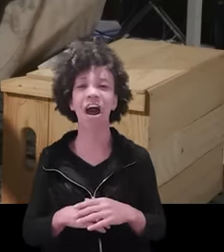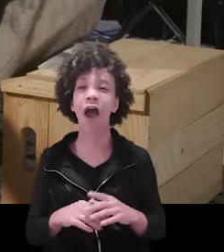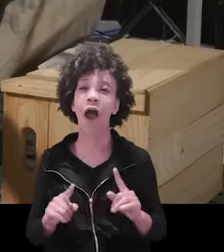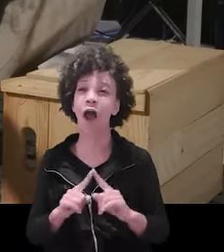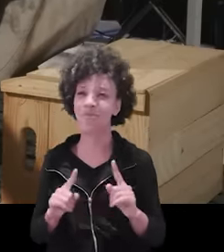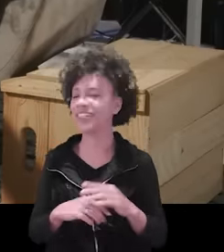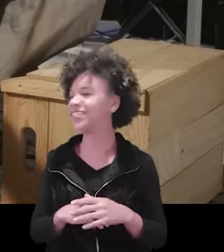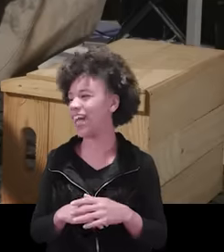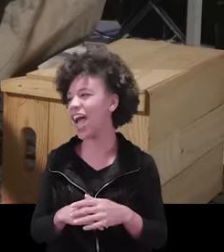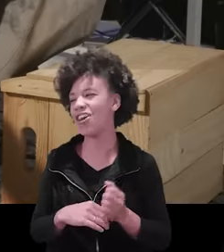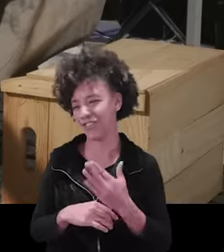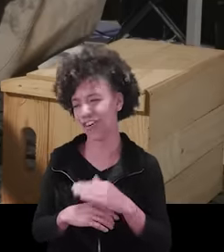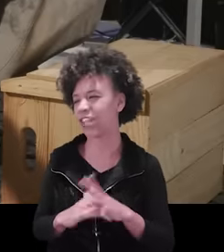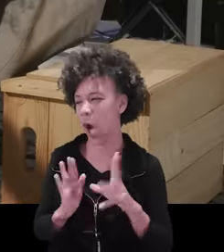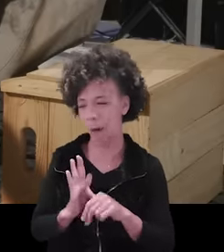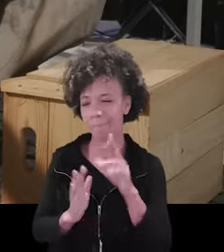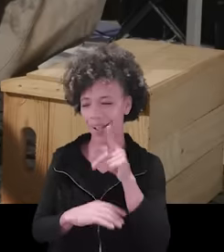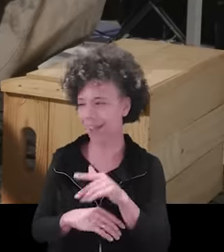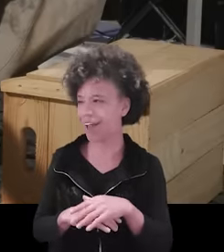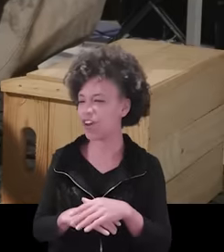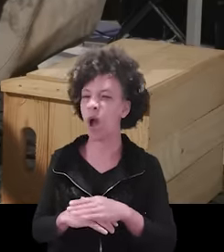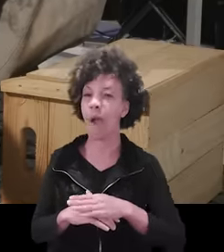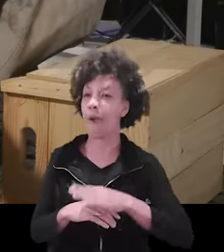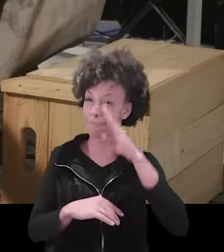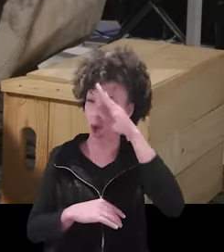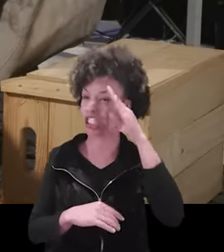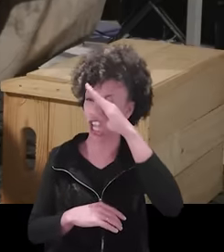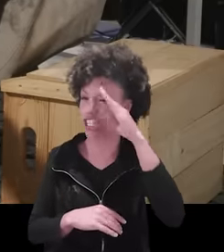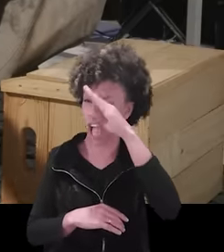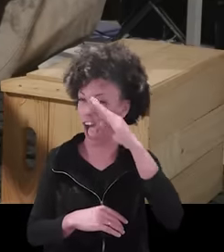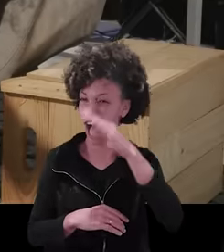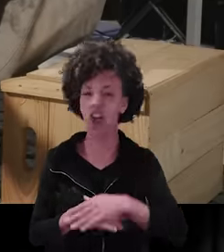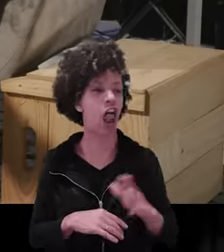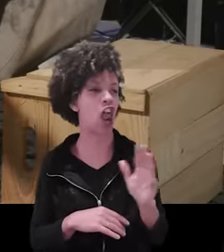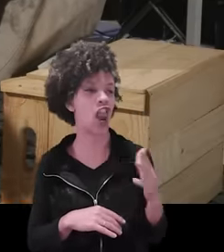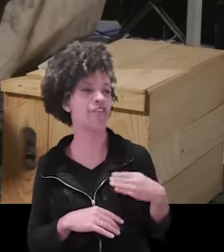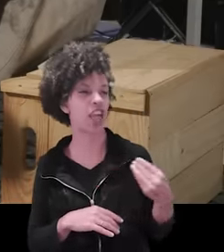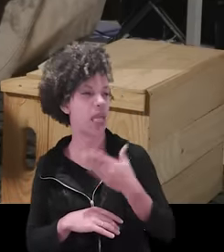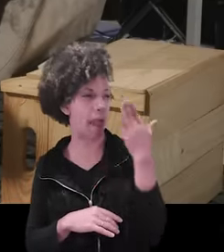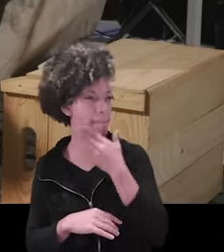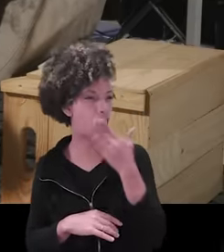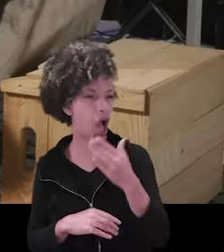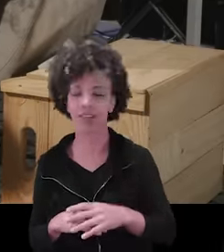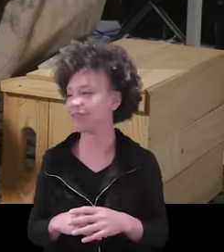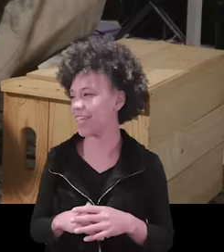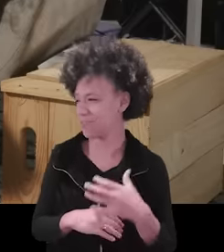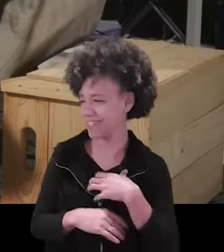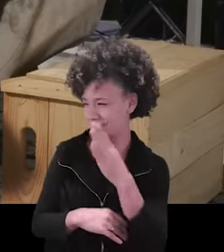aí é que roubam para uma célula filha da